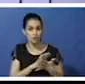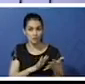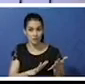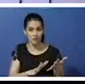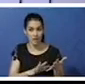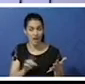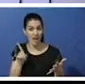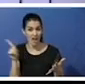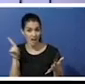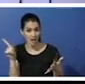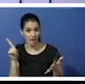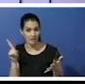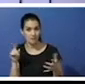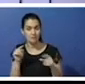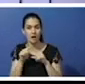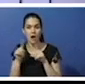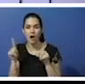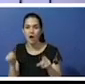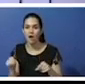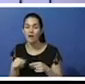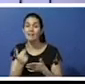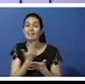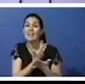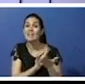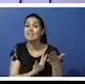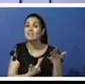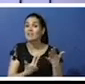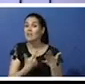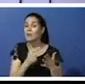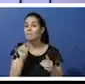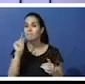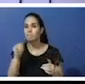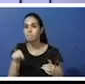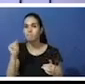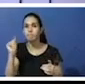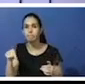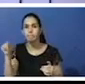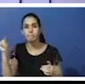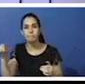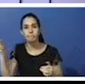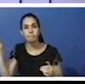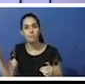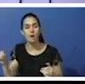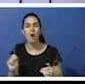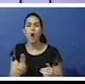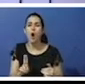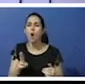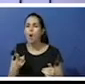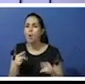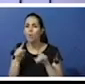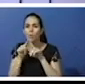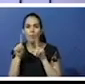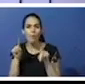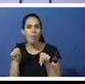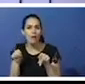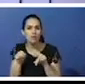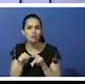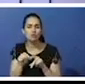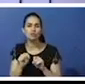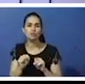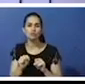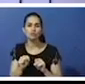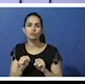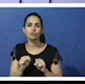essa imagem, desenha o palitinho, tá? Ou desenha quadradinho, desenha